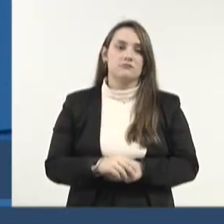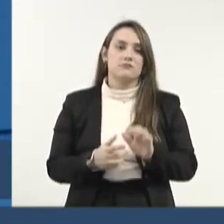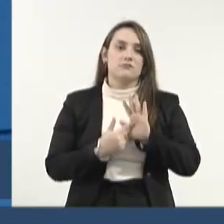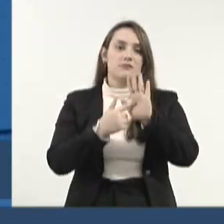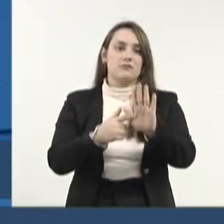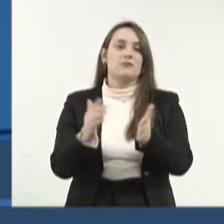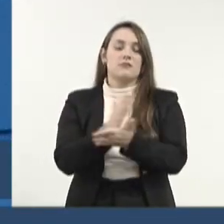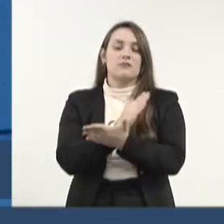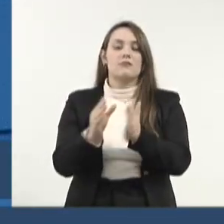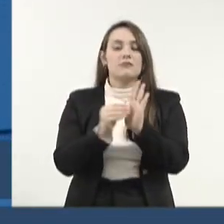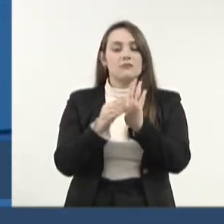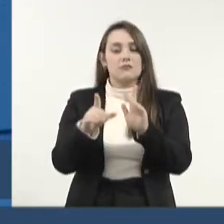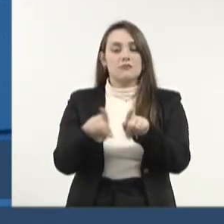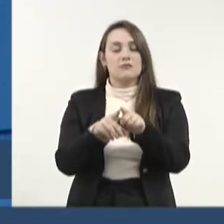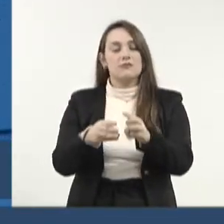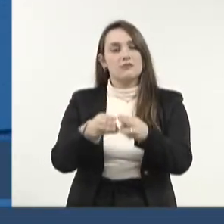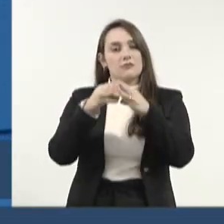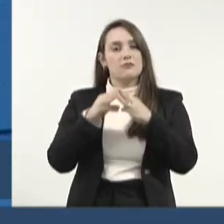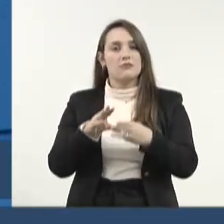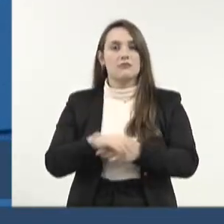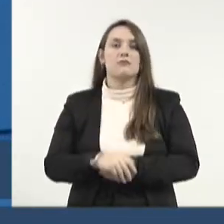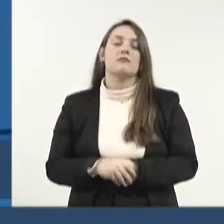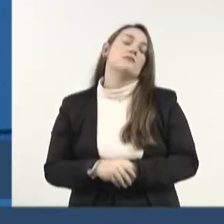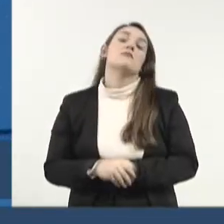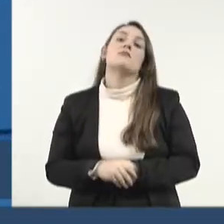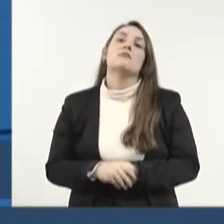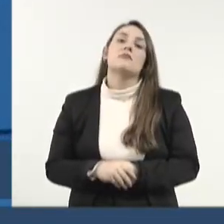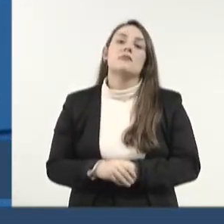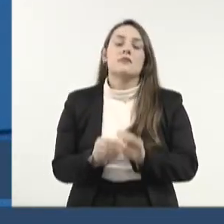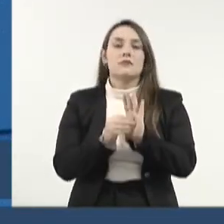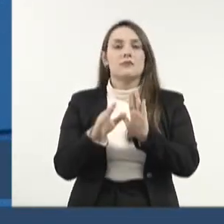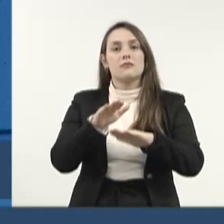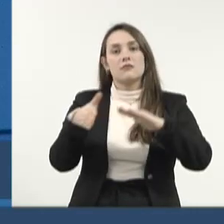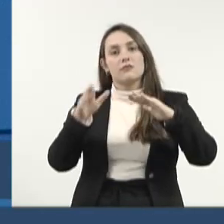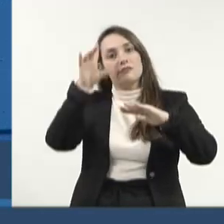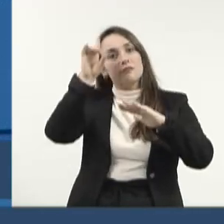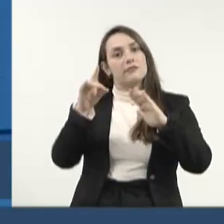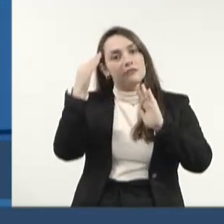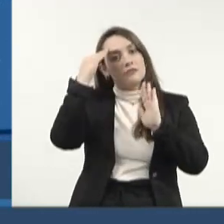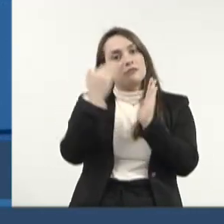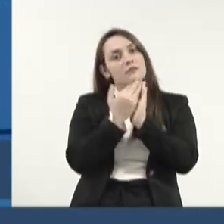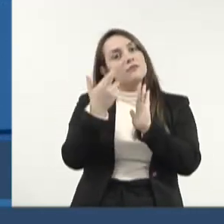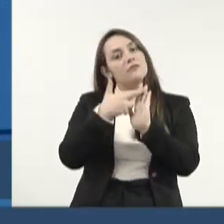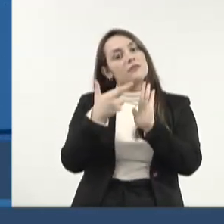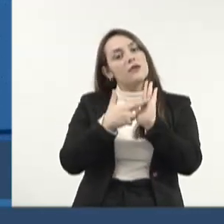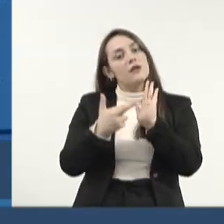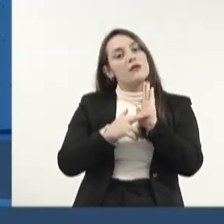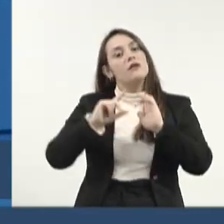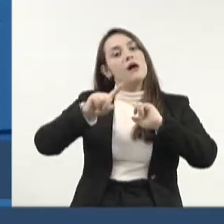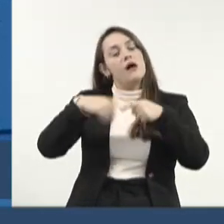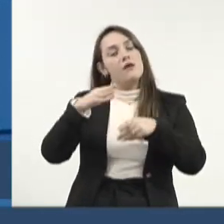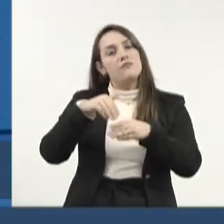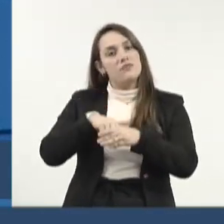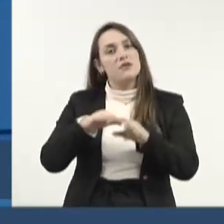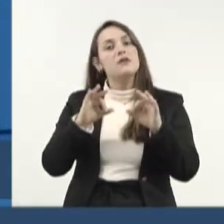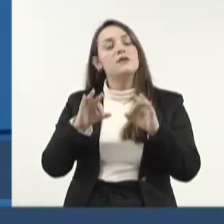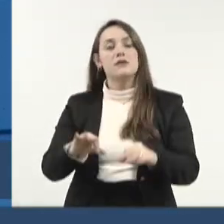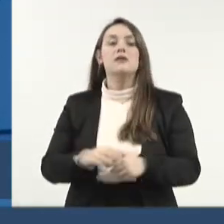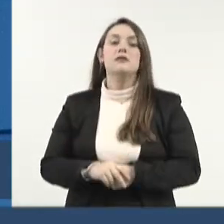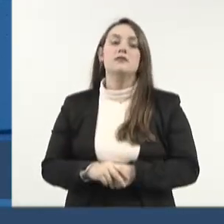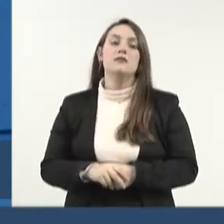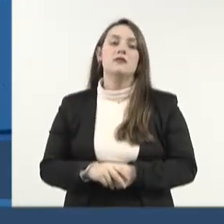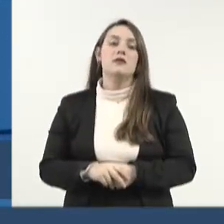e moção também. Indica a mesa diretora, observadas as normas regimentais, e após ouvido o